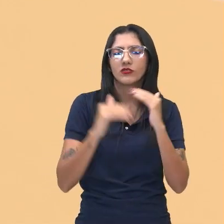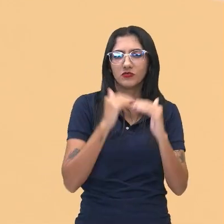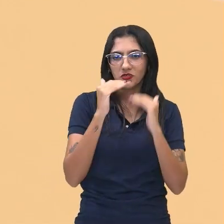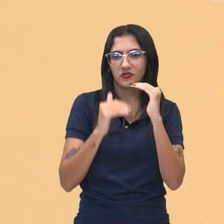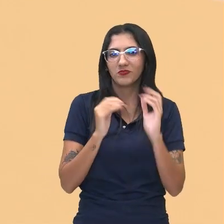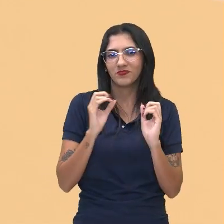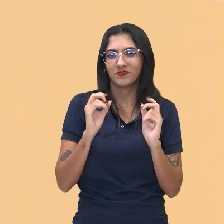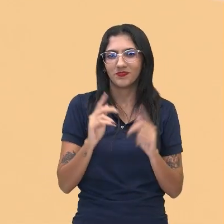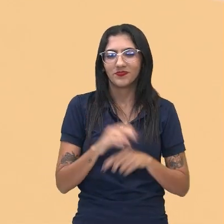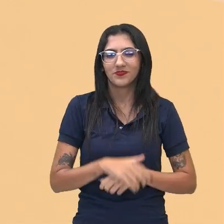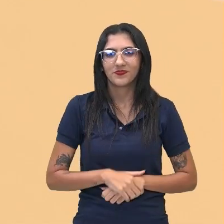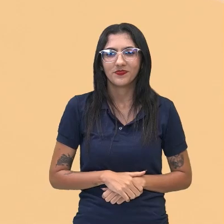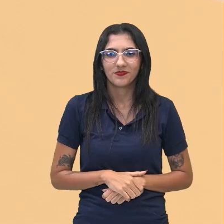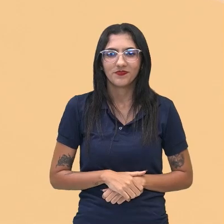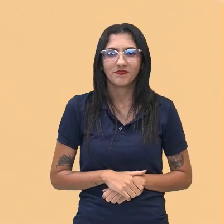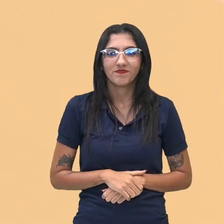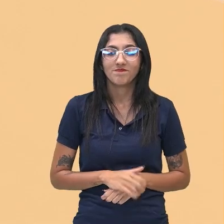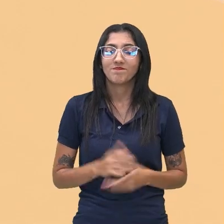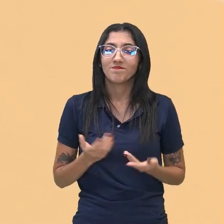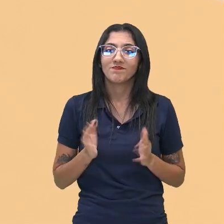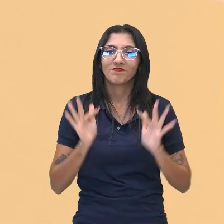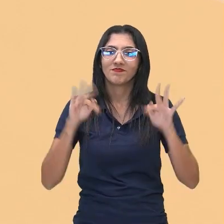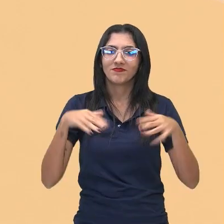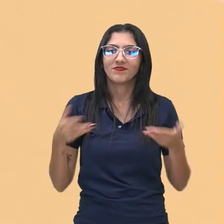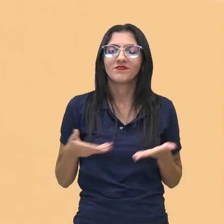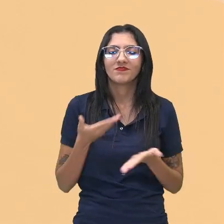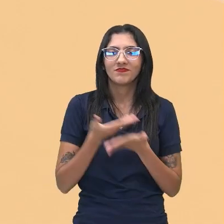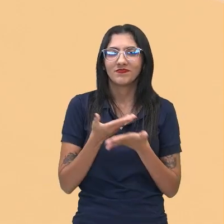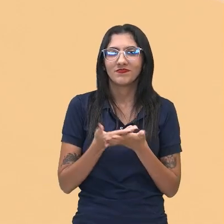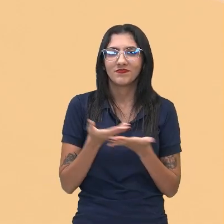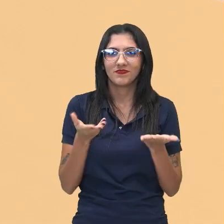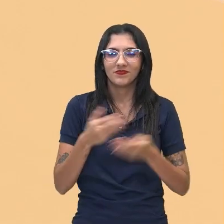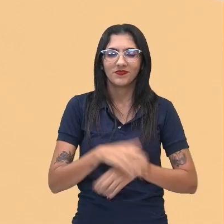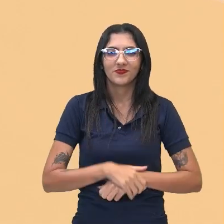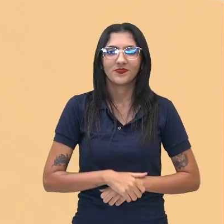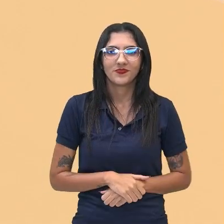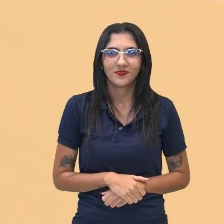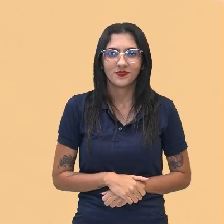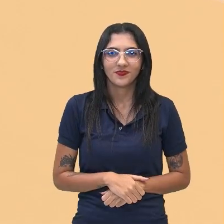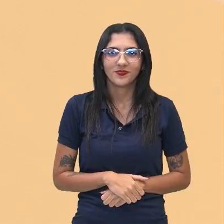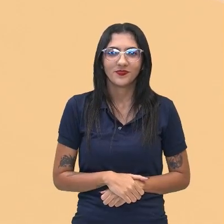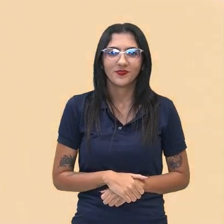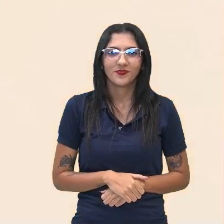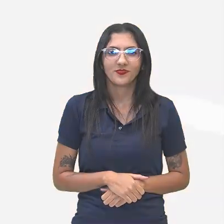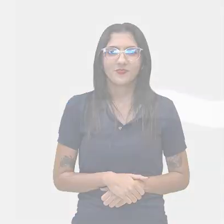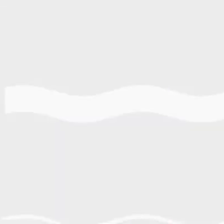mais, tá bom? E assim a gente finaliza esse momento da nossa aula.